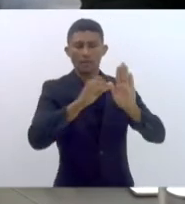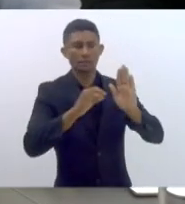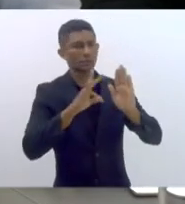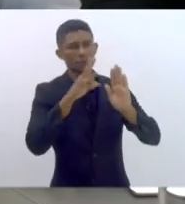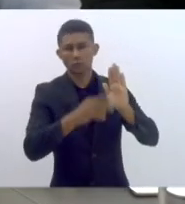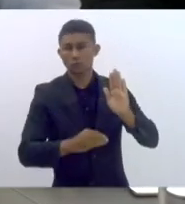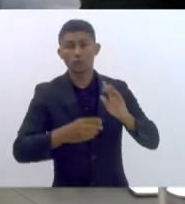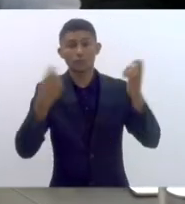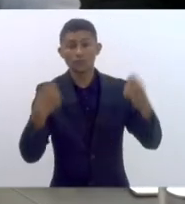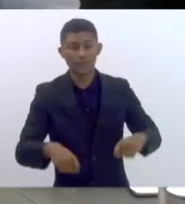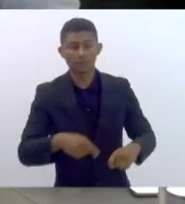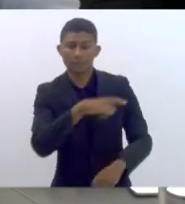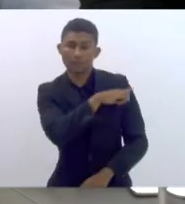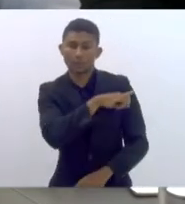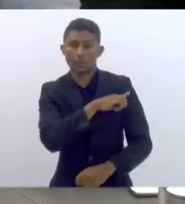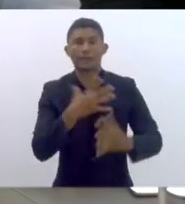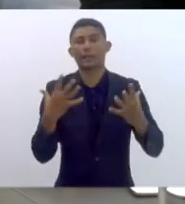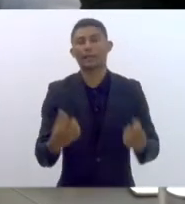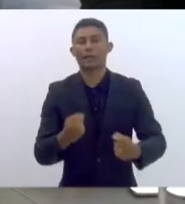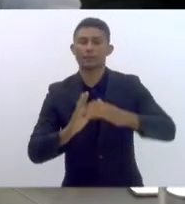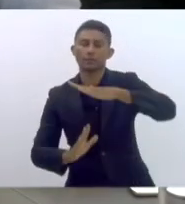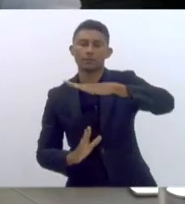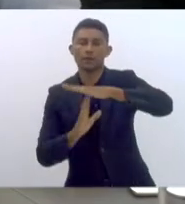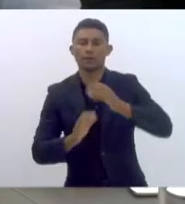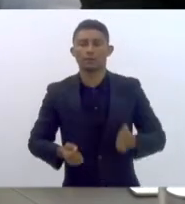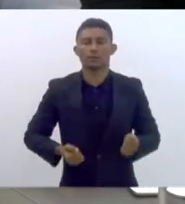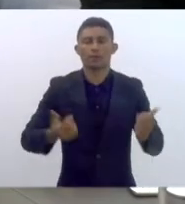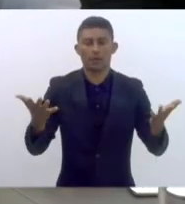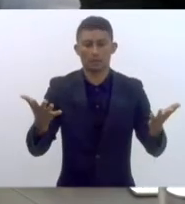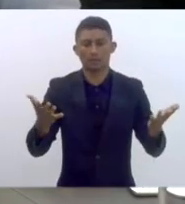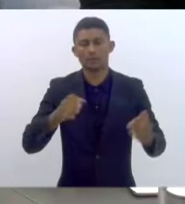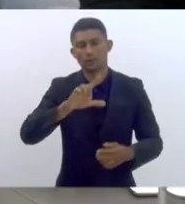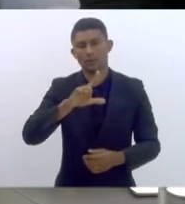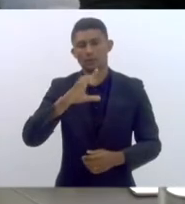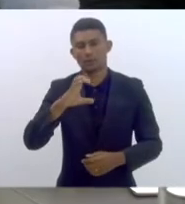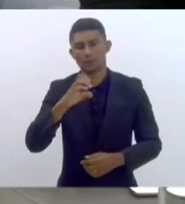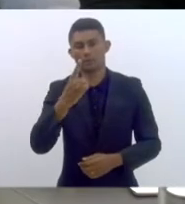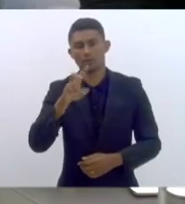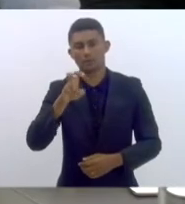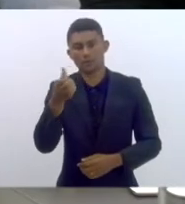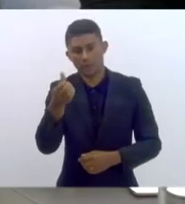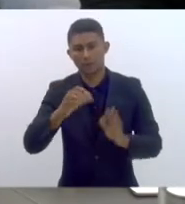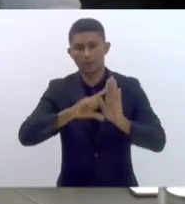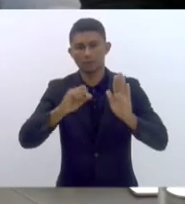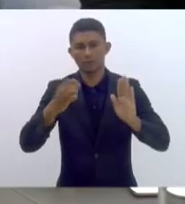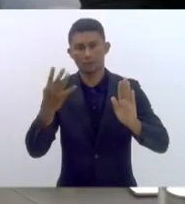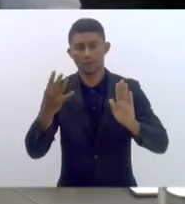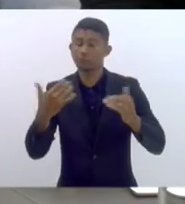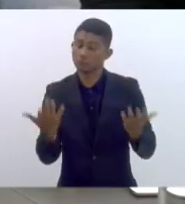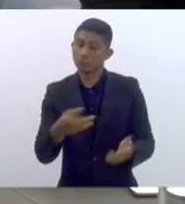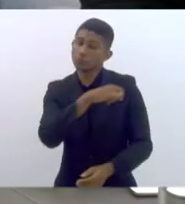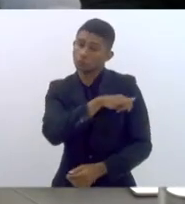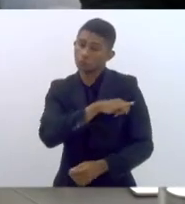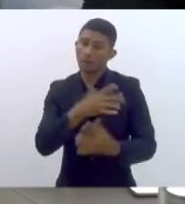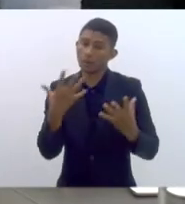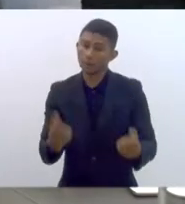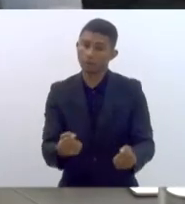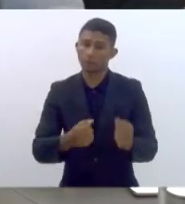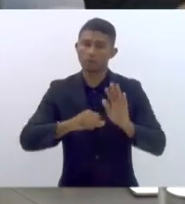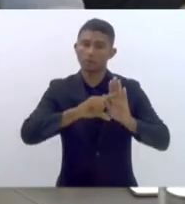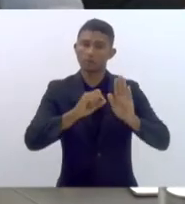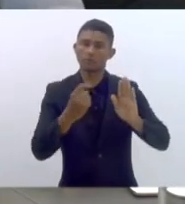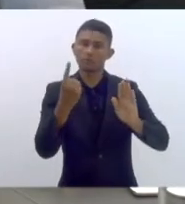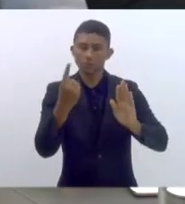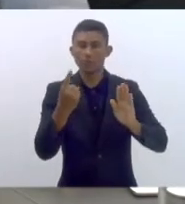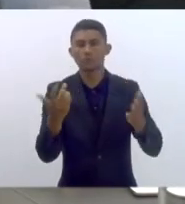adesão ao teto de gasto previsto na LC156, no artigo 4º. Então, o Estado aderiu ao artigo 1º